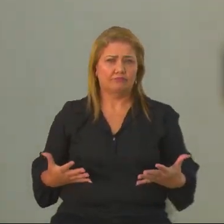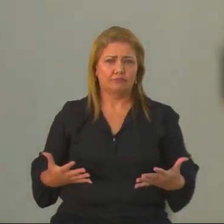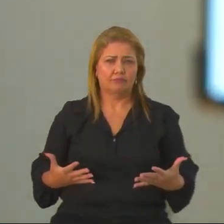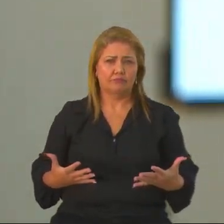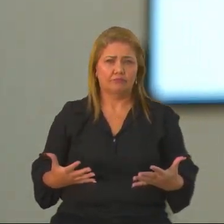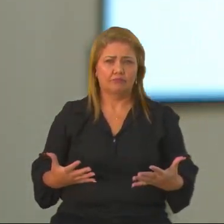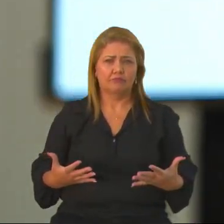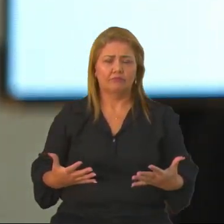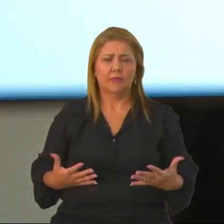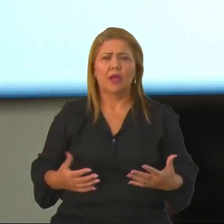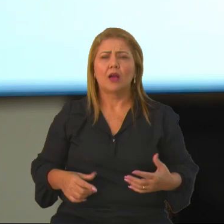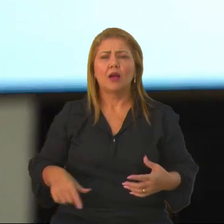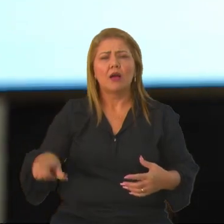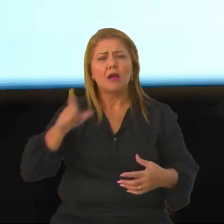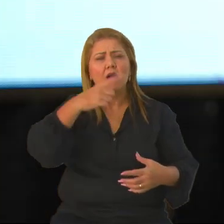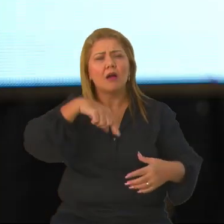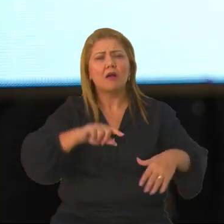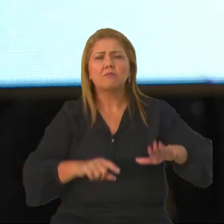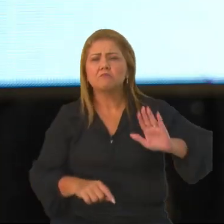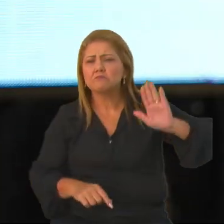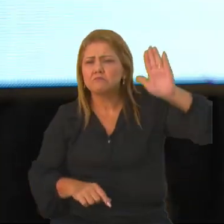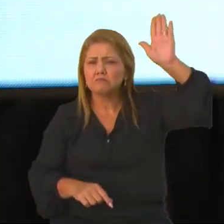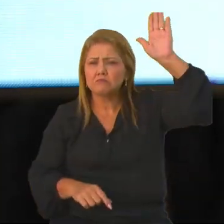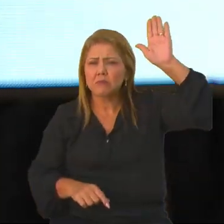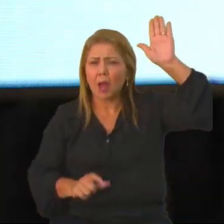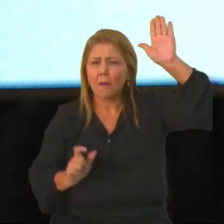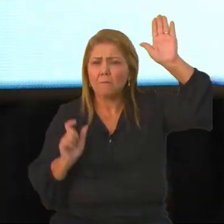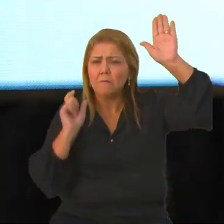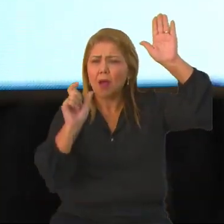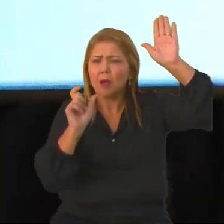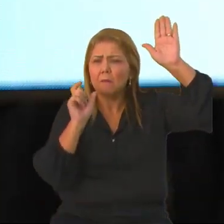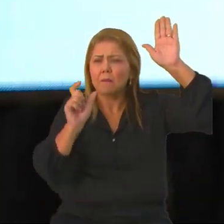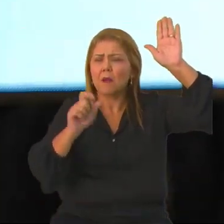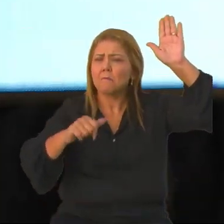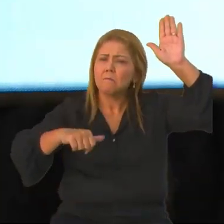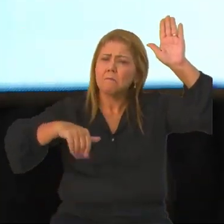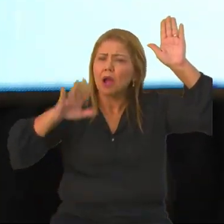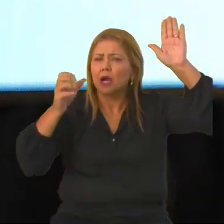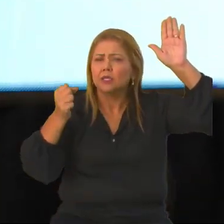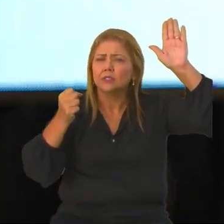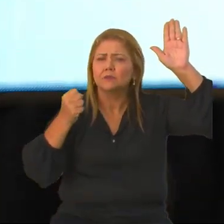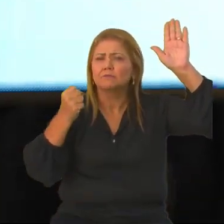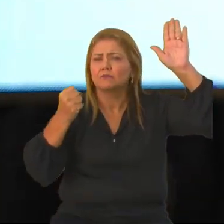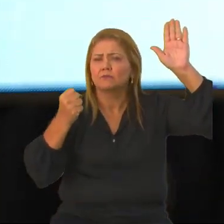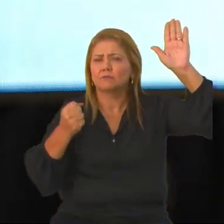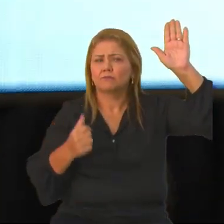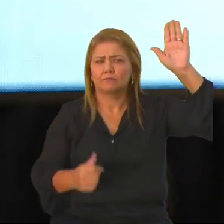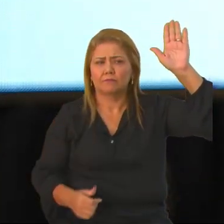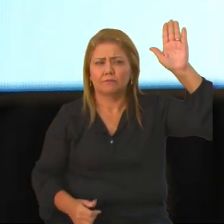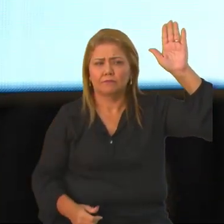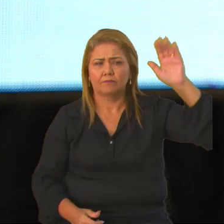Levanta a mão aqui quem acha que as palavras têm maior impacto.